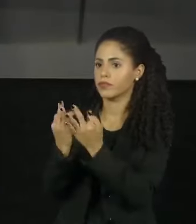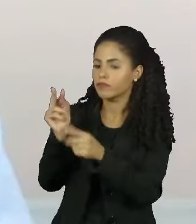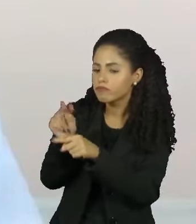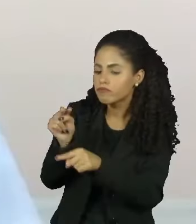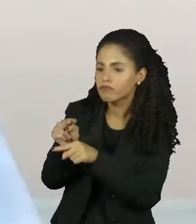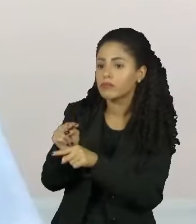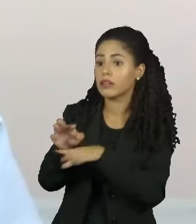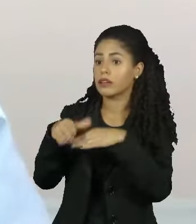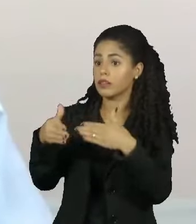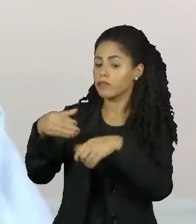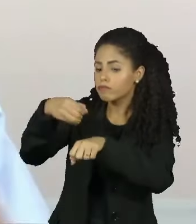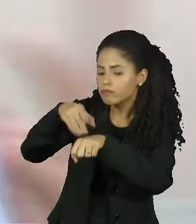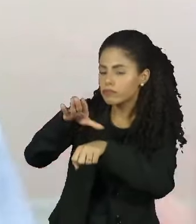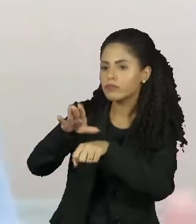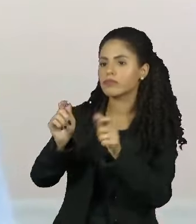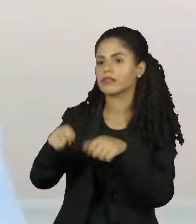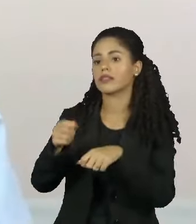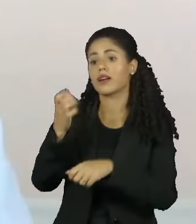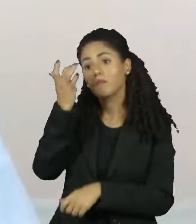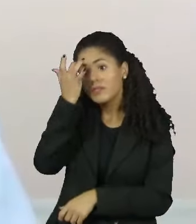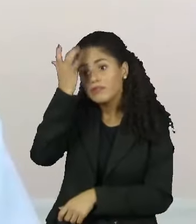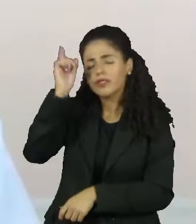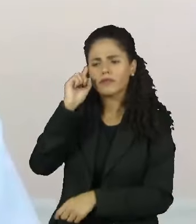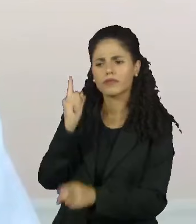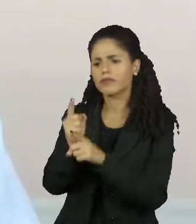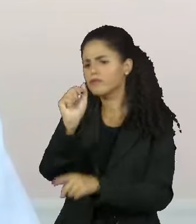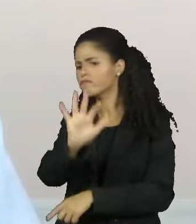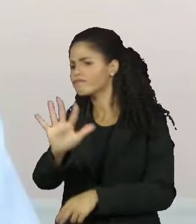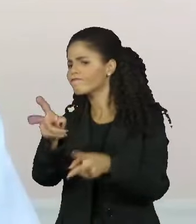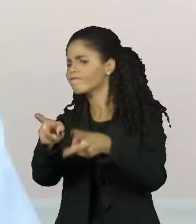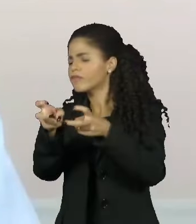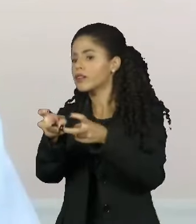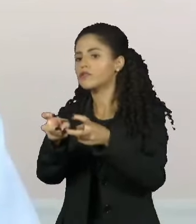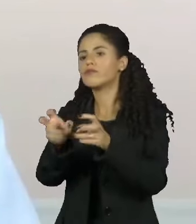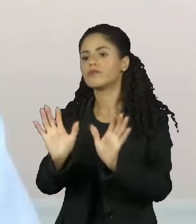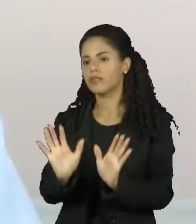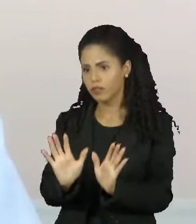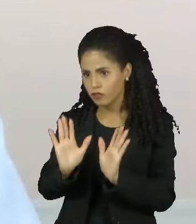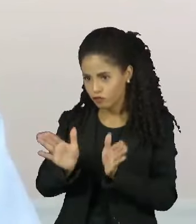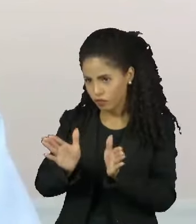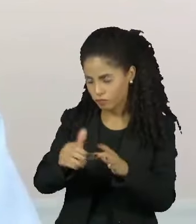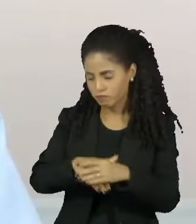sugestão já facilita, então, essa identificação de algo diferente do que vinha acontecendo.